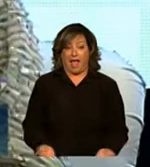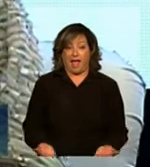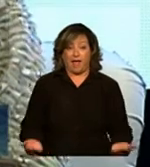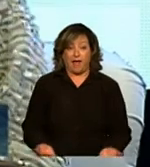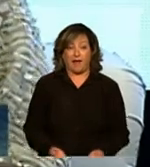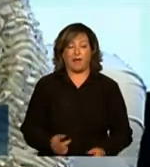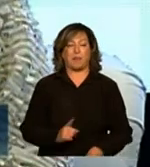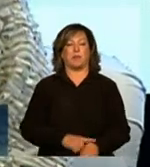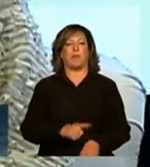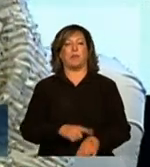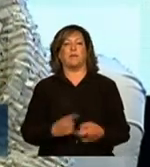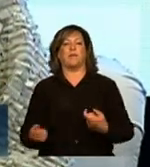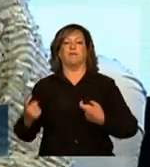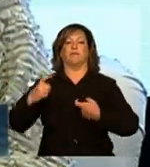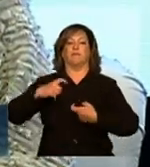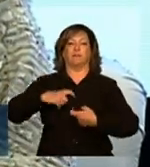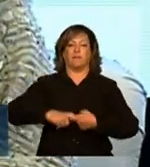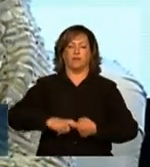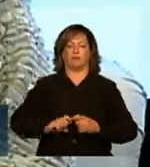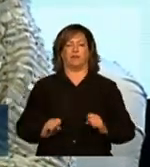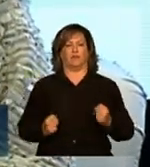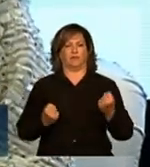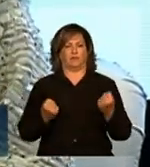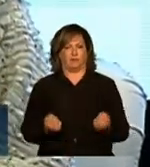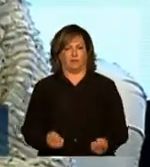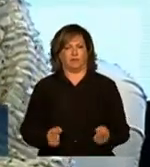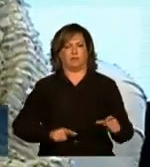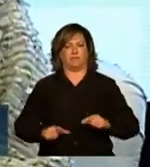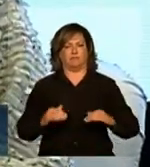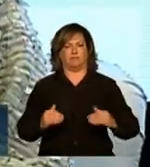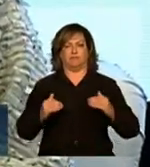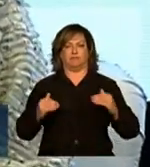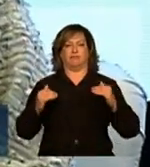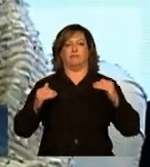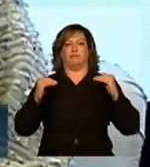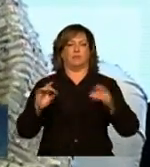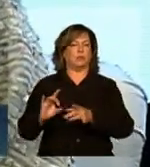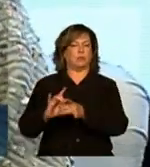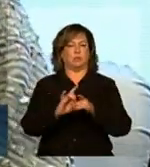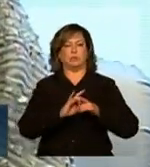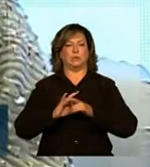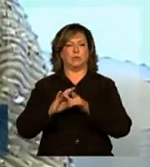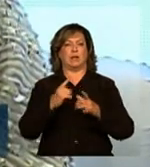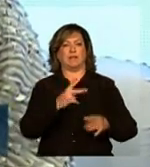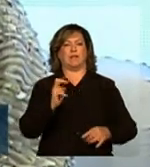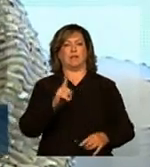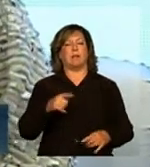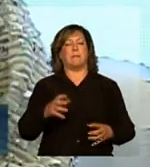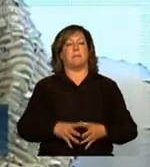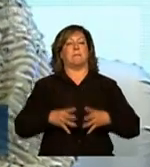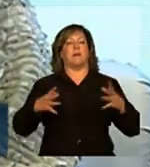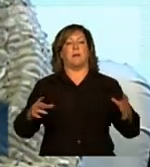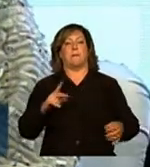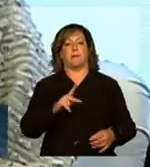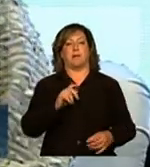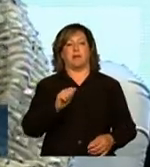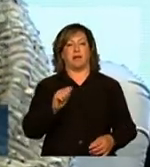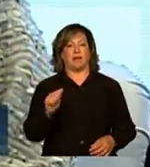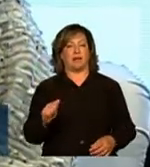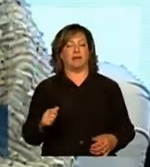num momento de retomada, de fortalecimento, de crescimento e de unificação cada vez maior do PAA.